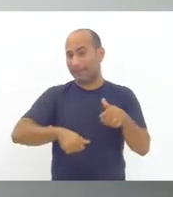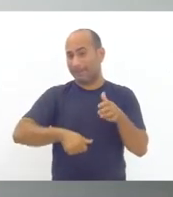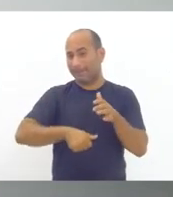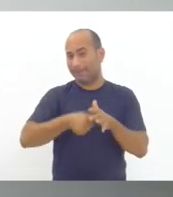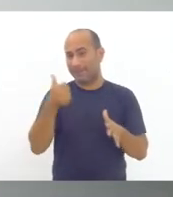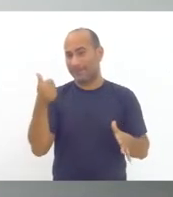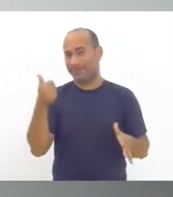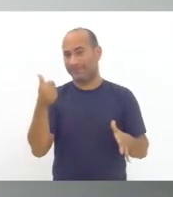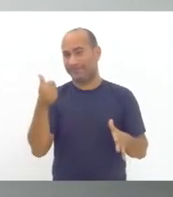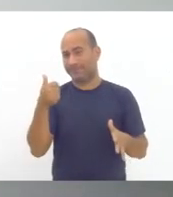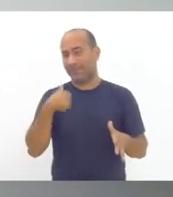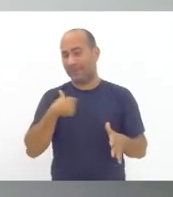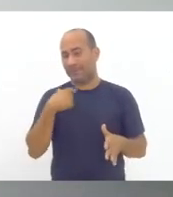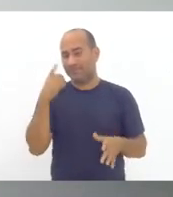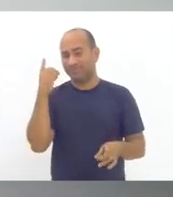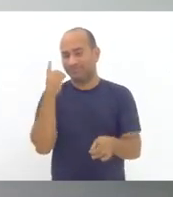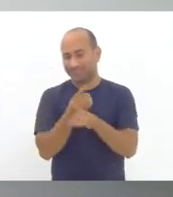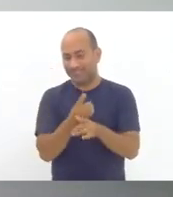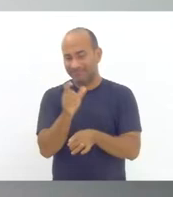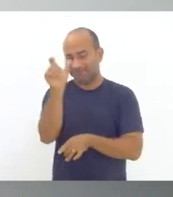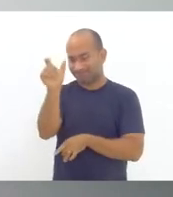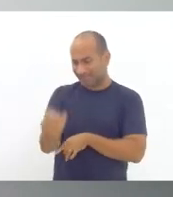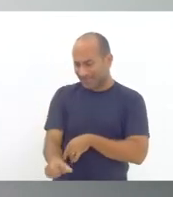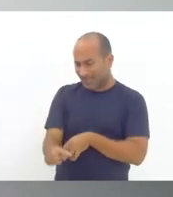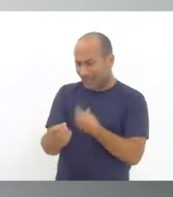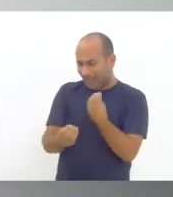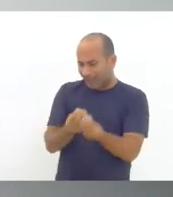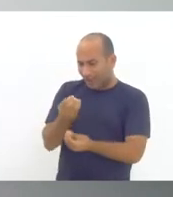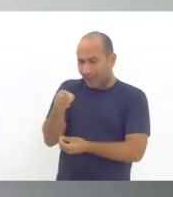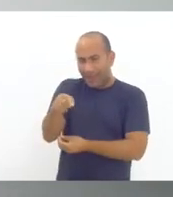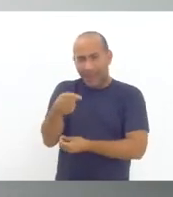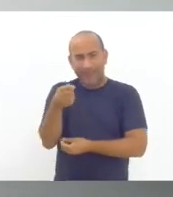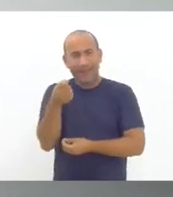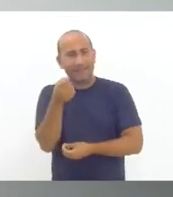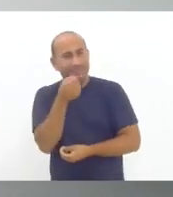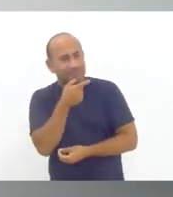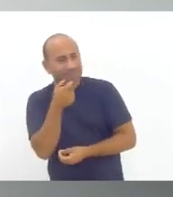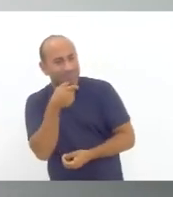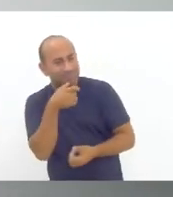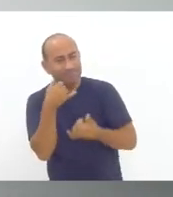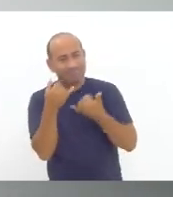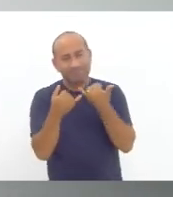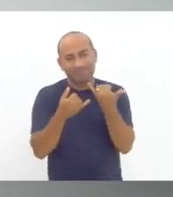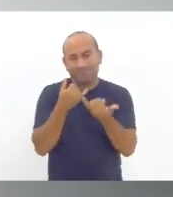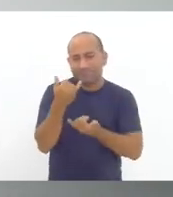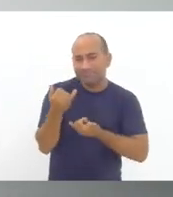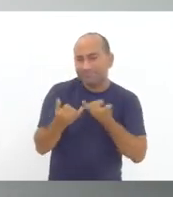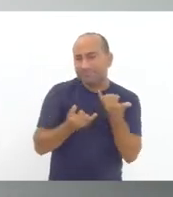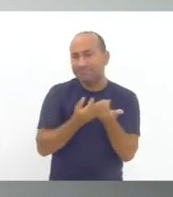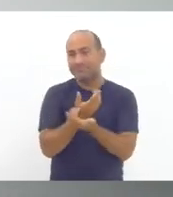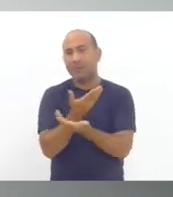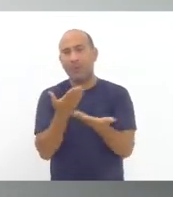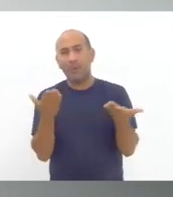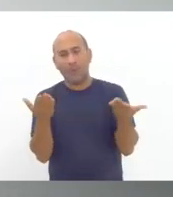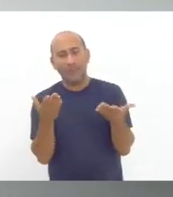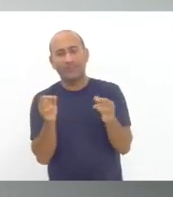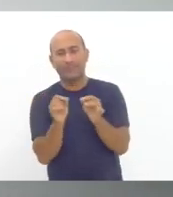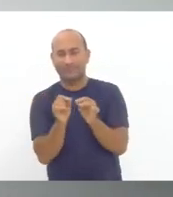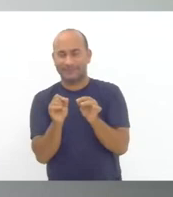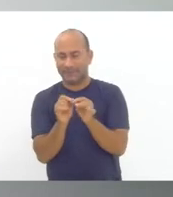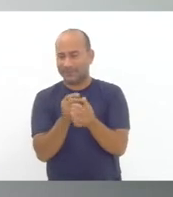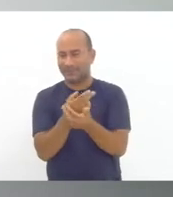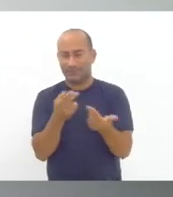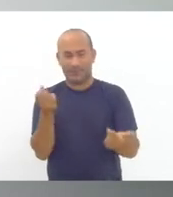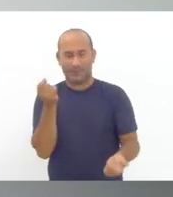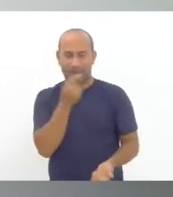Luiz Antônio Babi com o jeito dele brincalhão fazendo pegadinha como essa que ele fez hoje